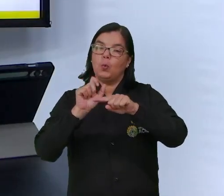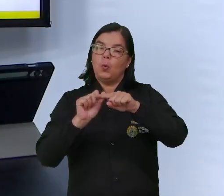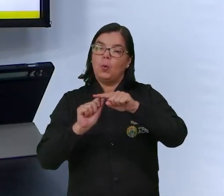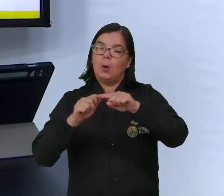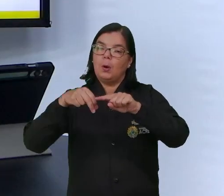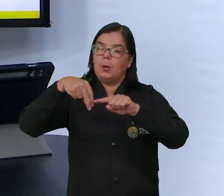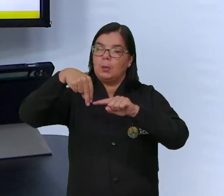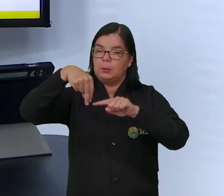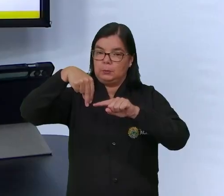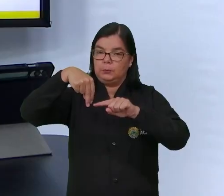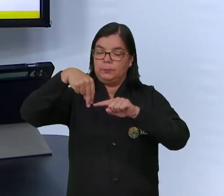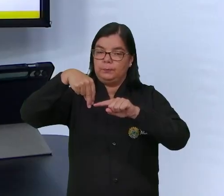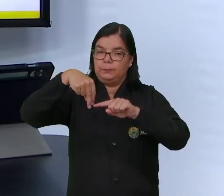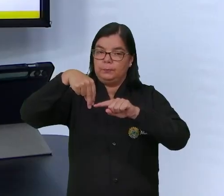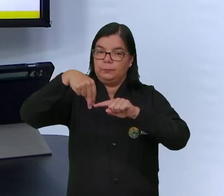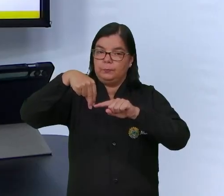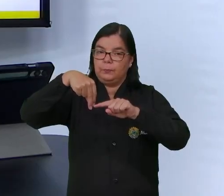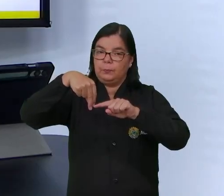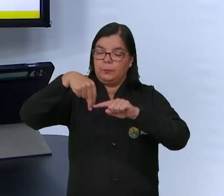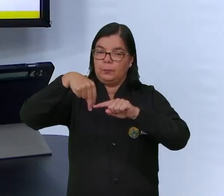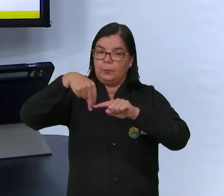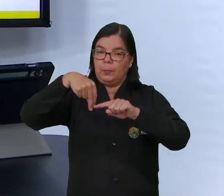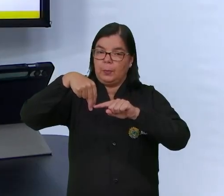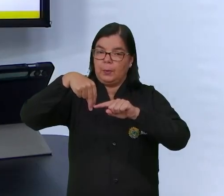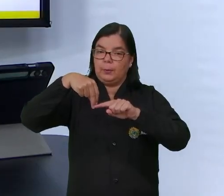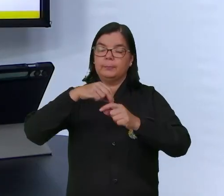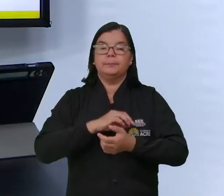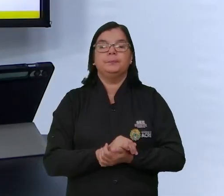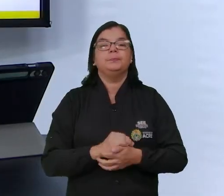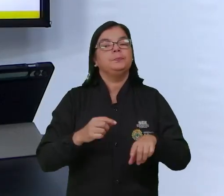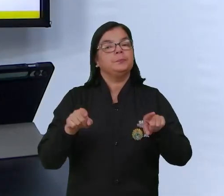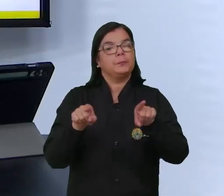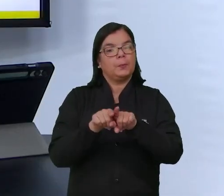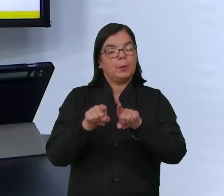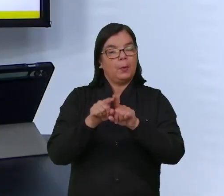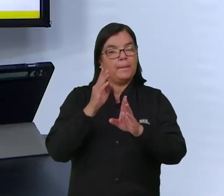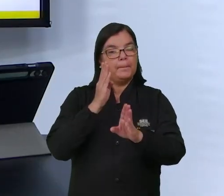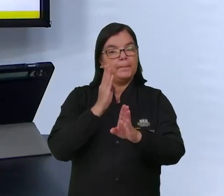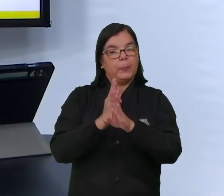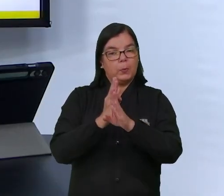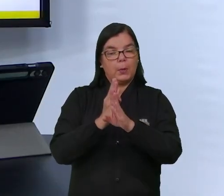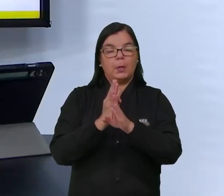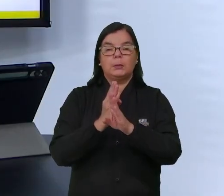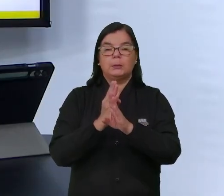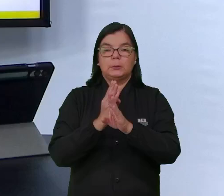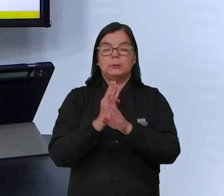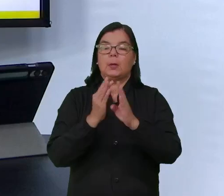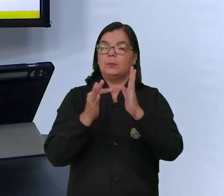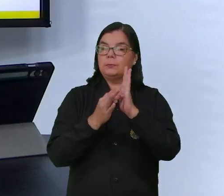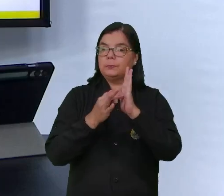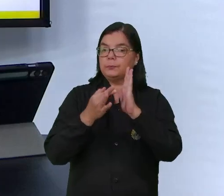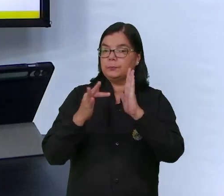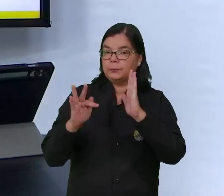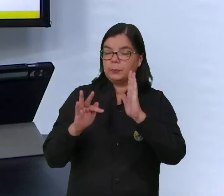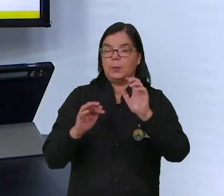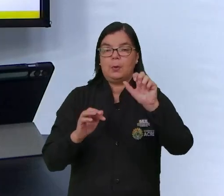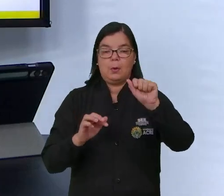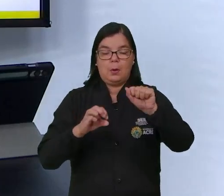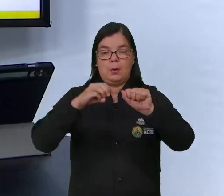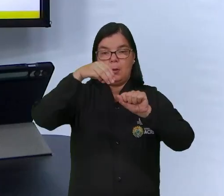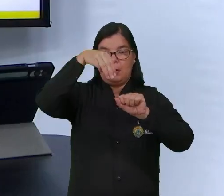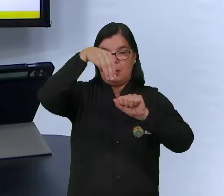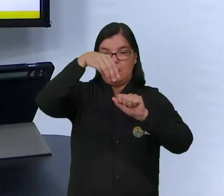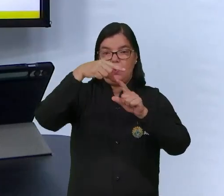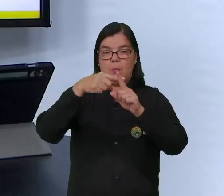a n. O motivo também é por causa dessa propriedade, ok? Da propriedade